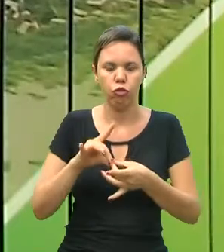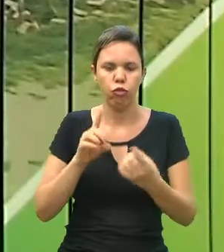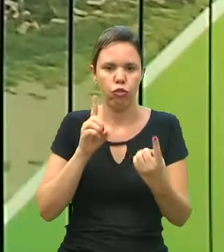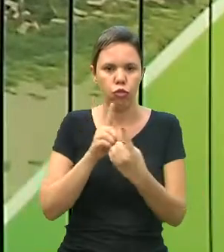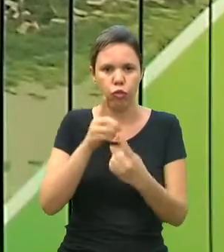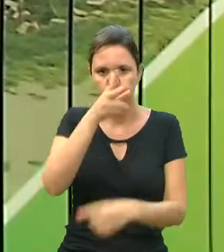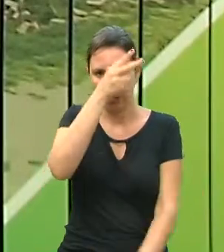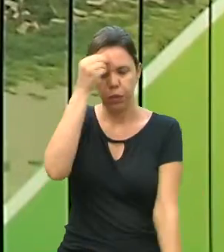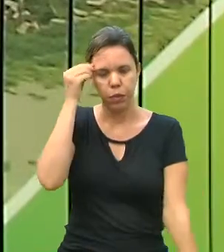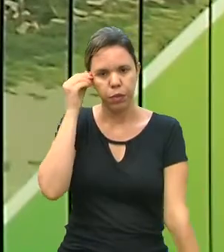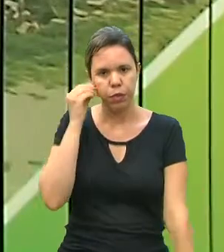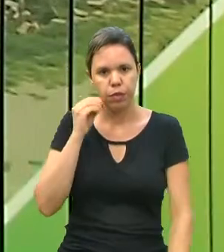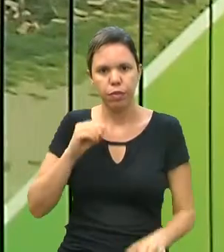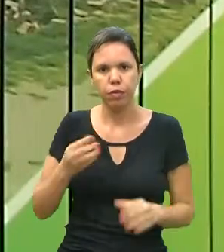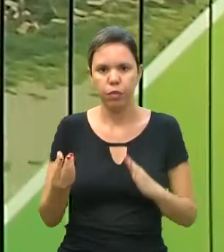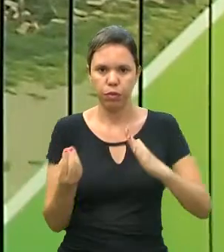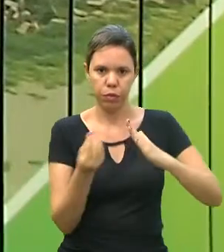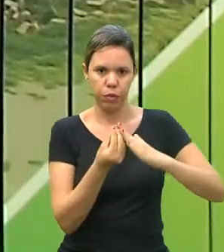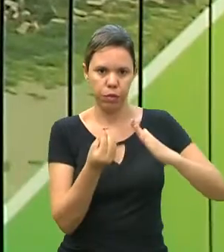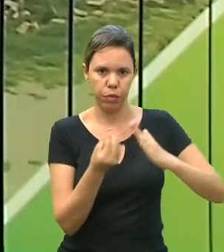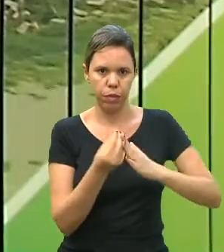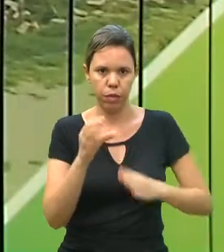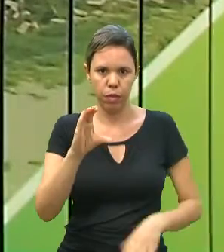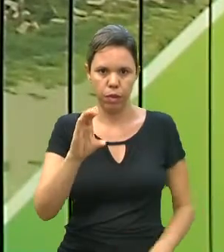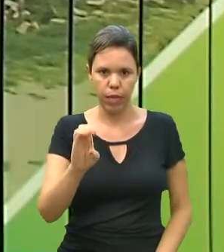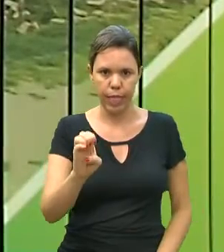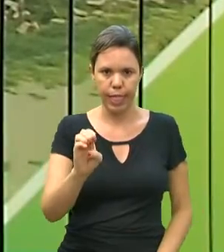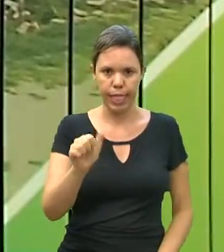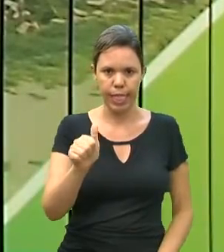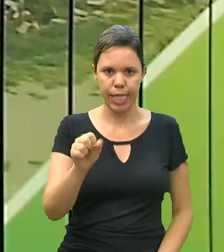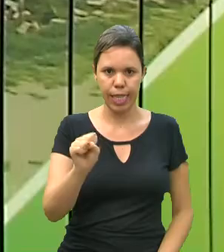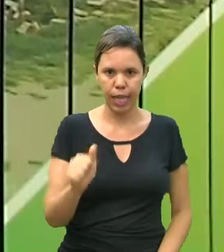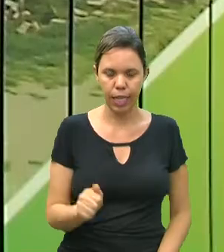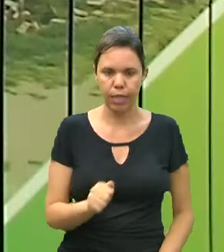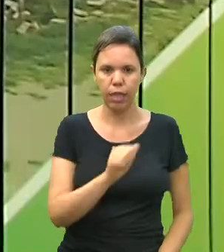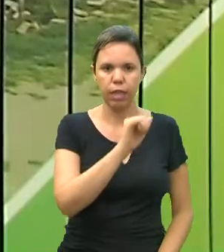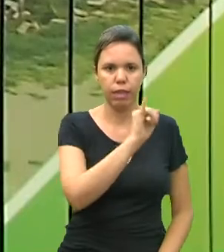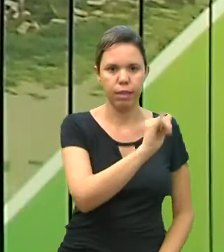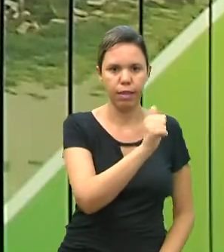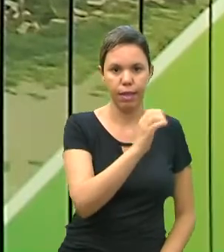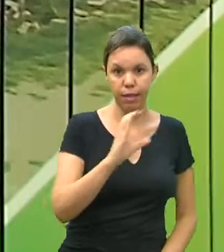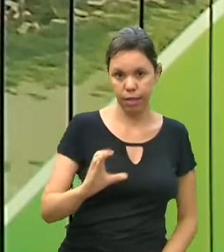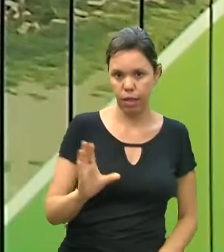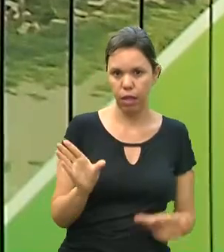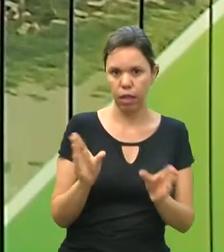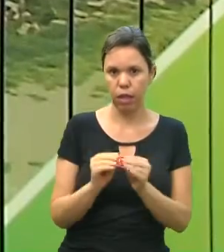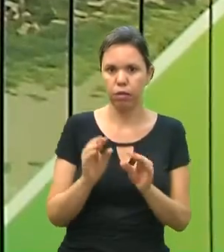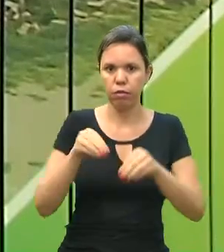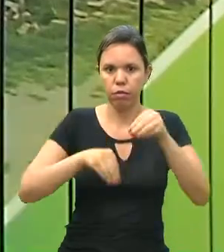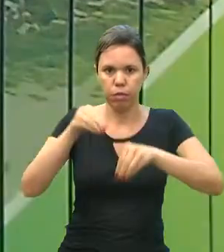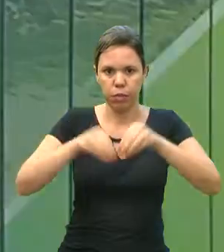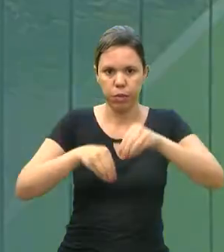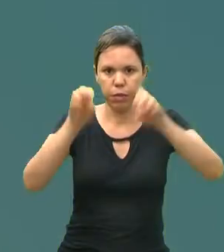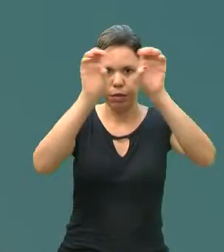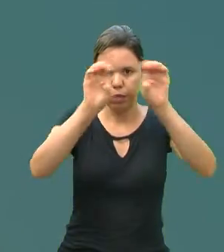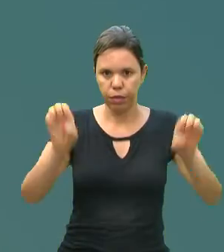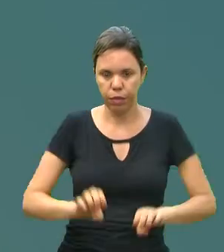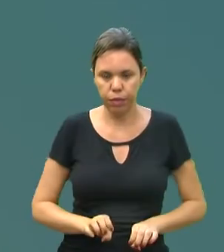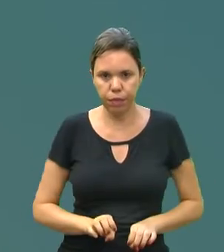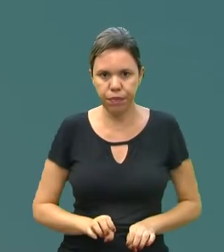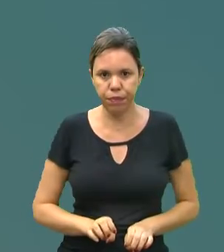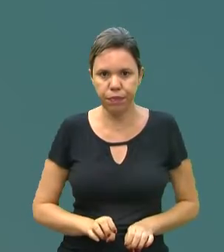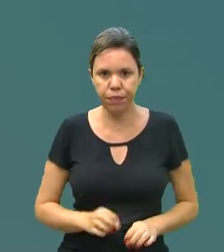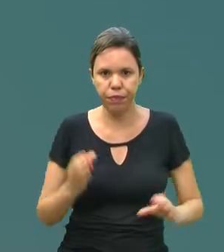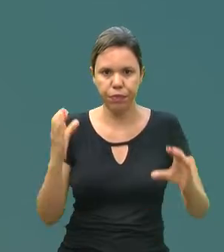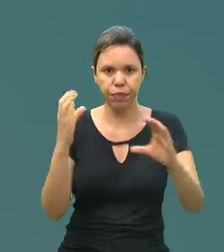de Serviços Públicos com a Sanasa, Ceasa e IAC, está na fase final da montagem da estrutura